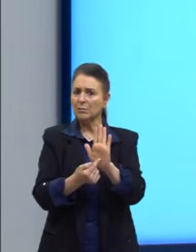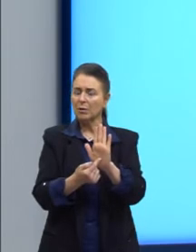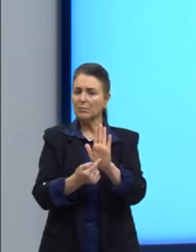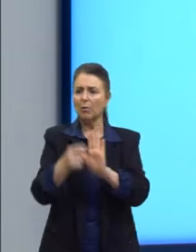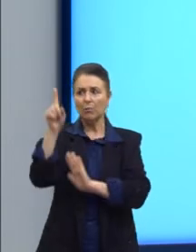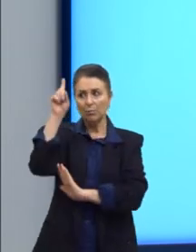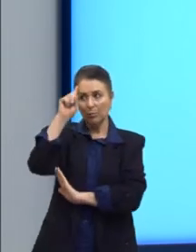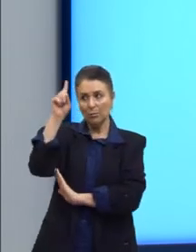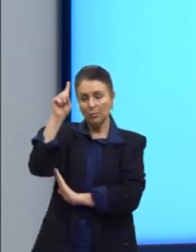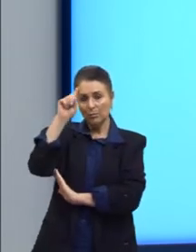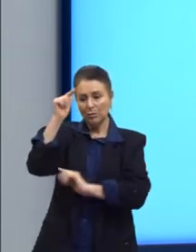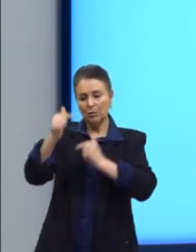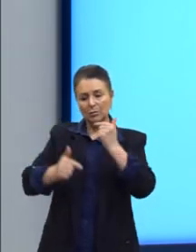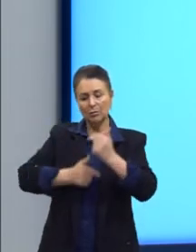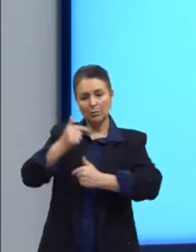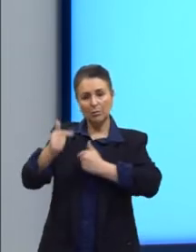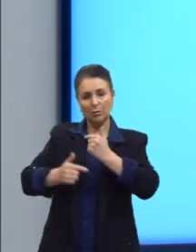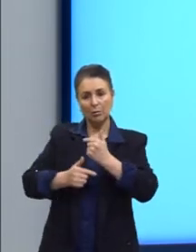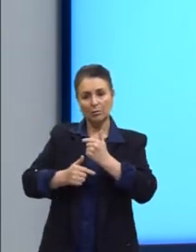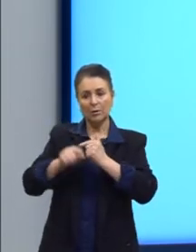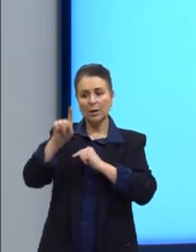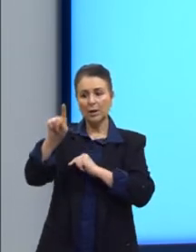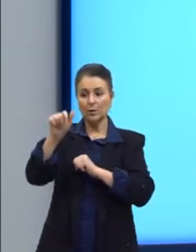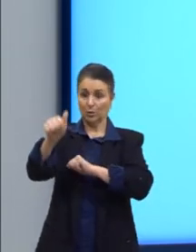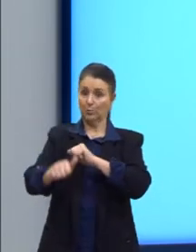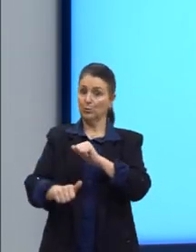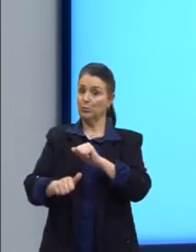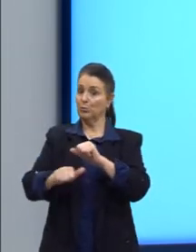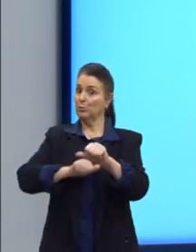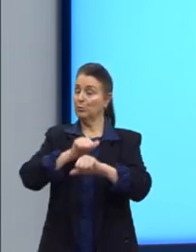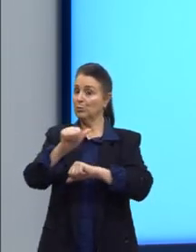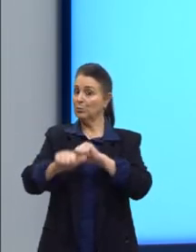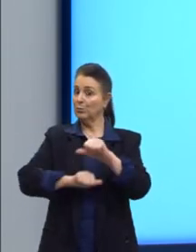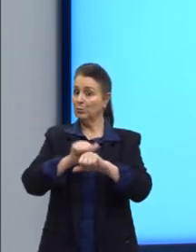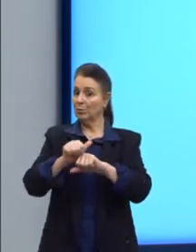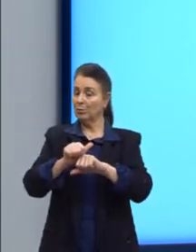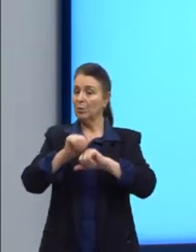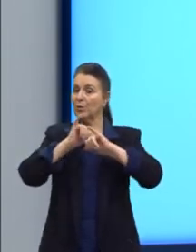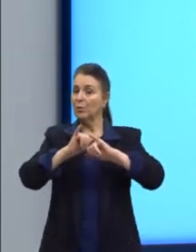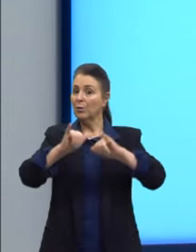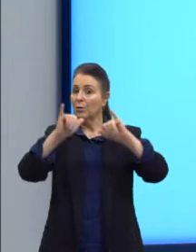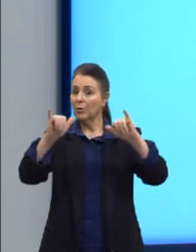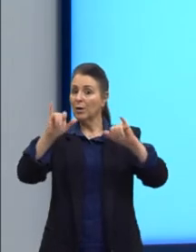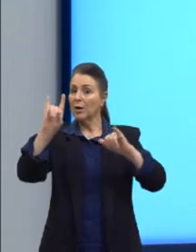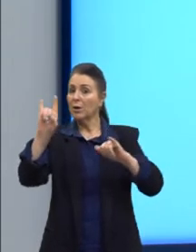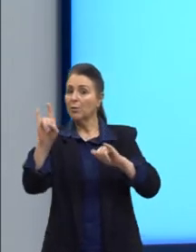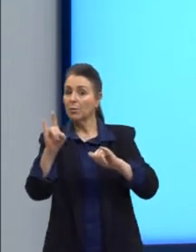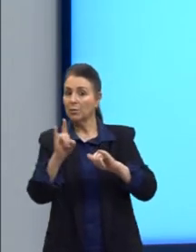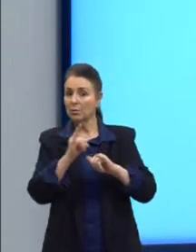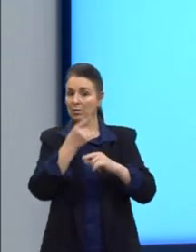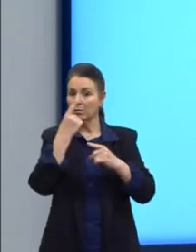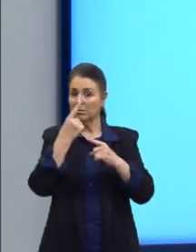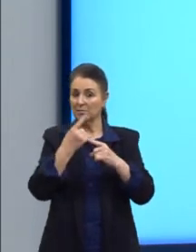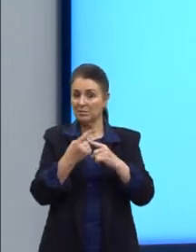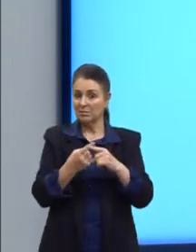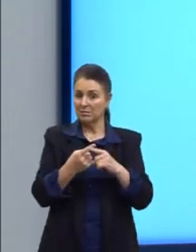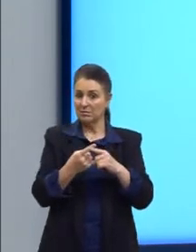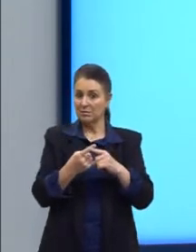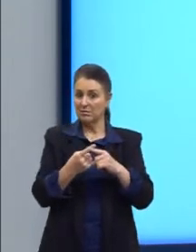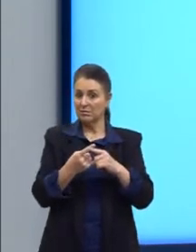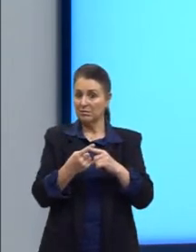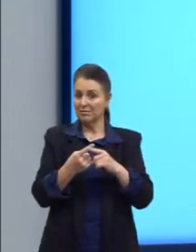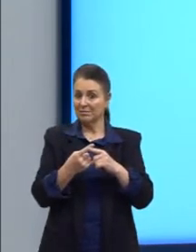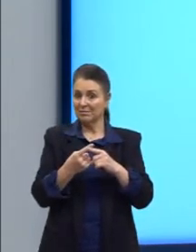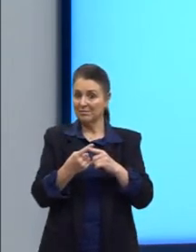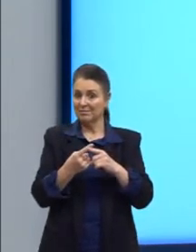Operária que naquele dia foram alteradas com o anúncio da última né ou do